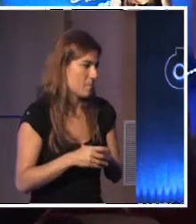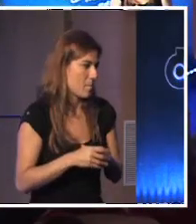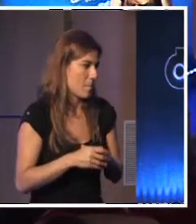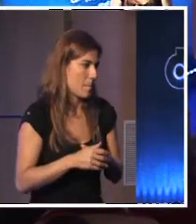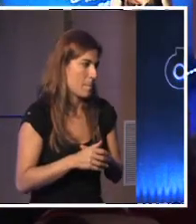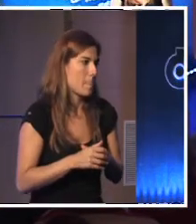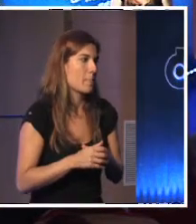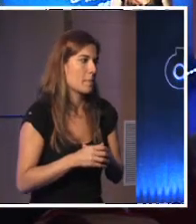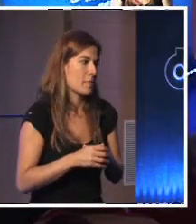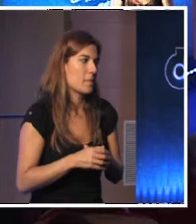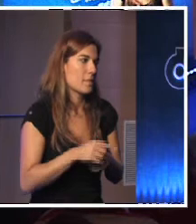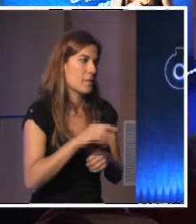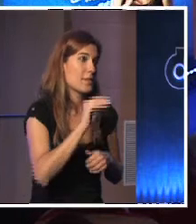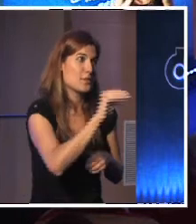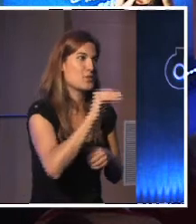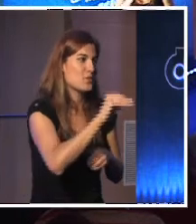Ela já localizou a fonte do som.